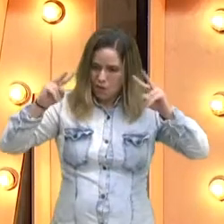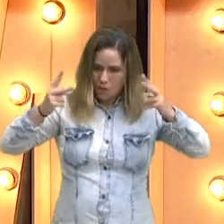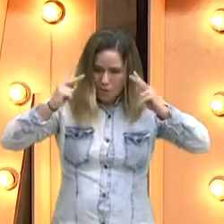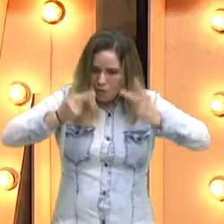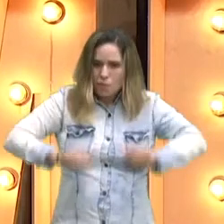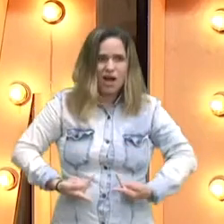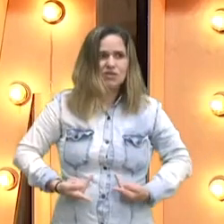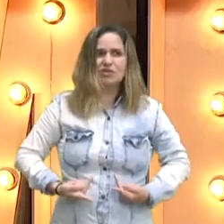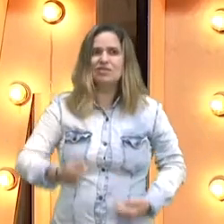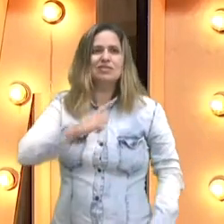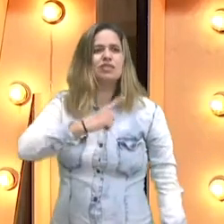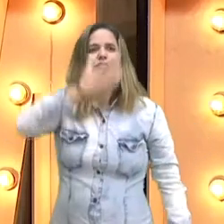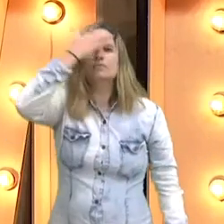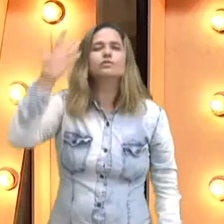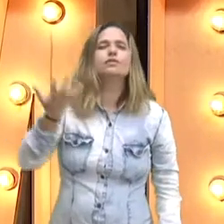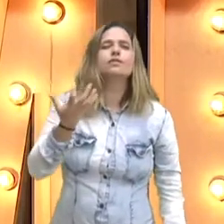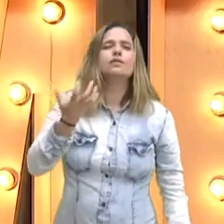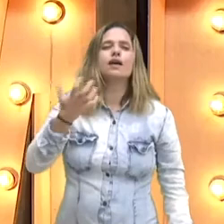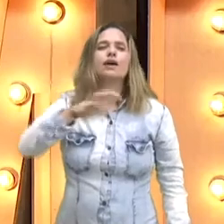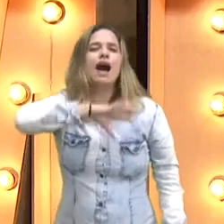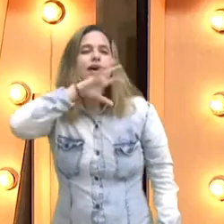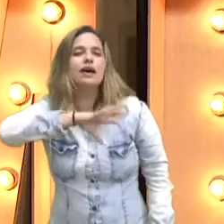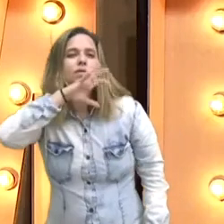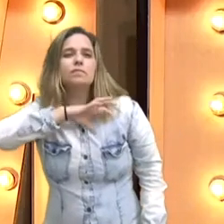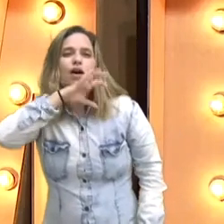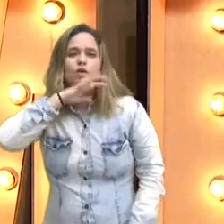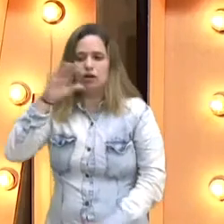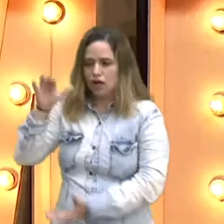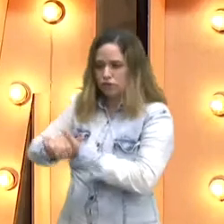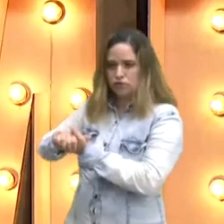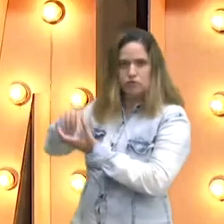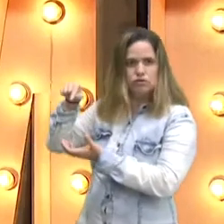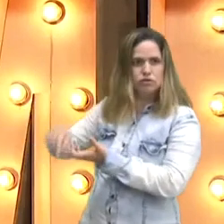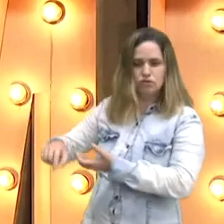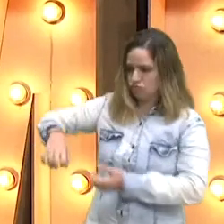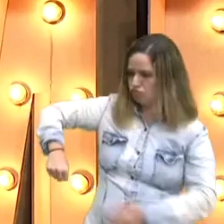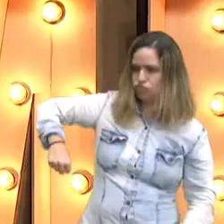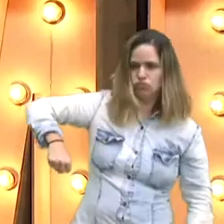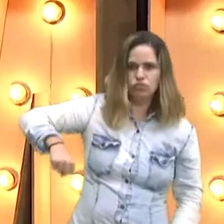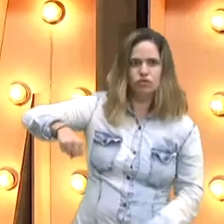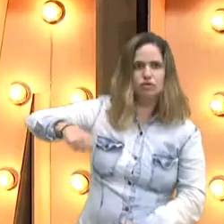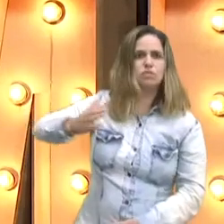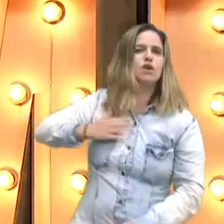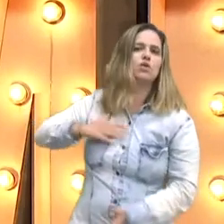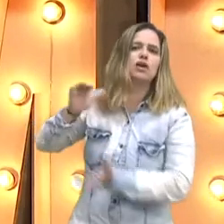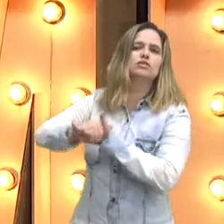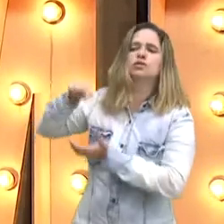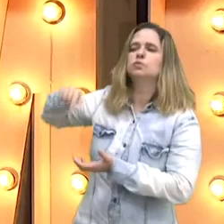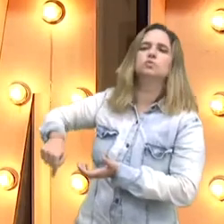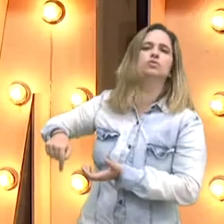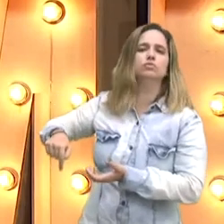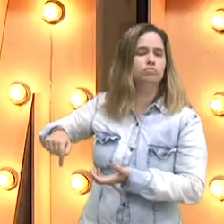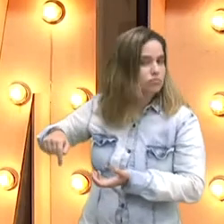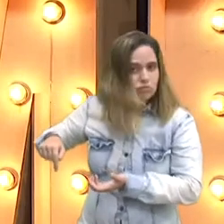com bicho, dizendo, olha, é meu esposo, é minha esposa. Que coisa doentia que se tornou